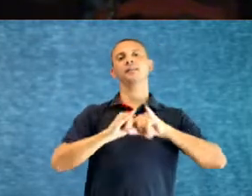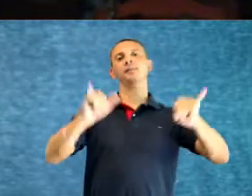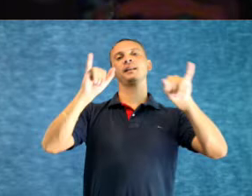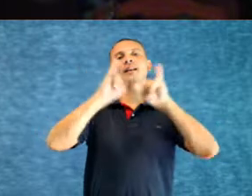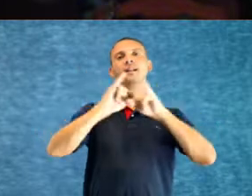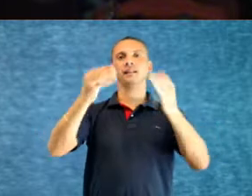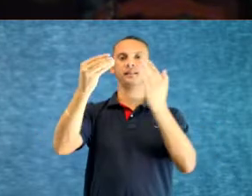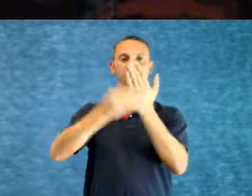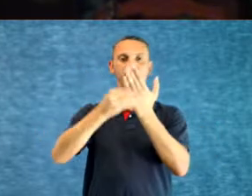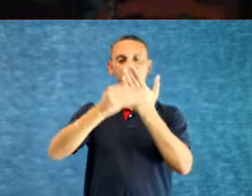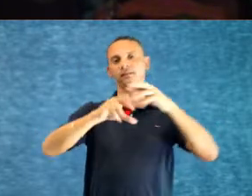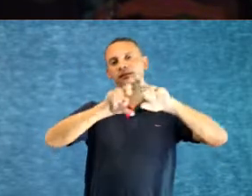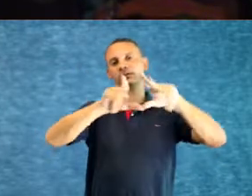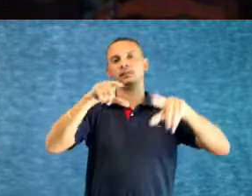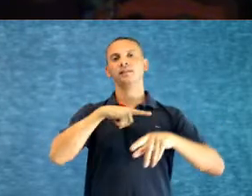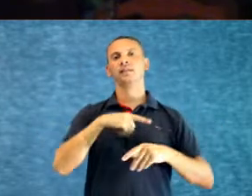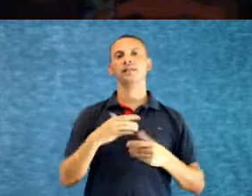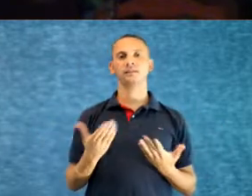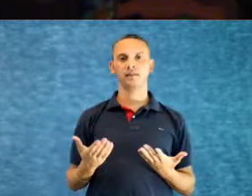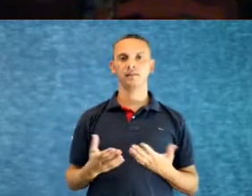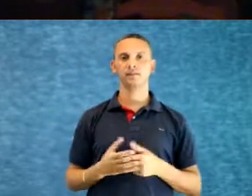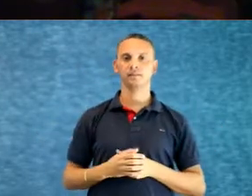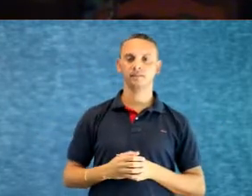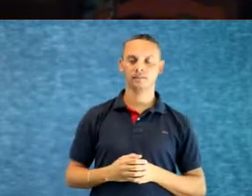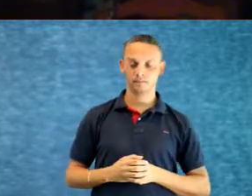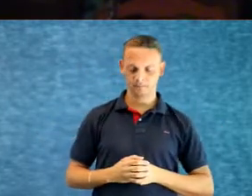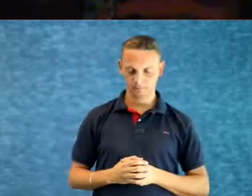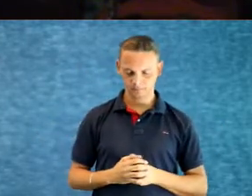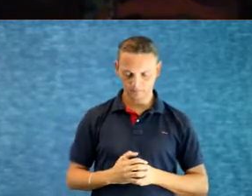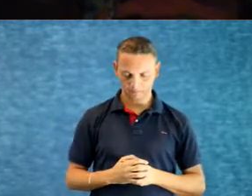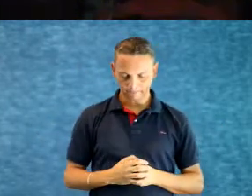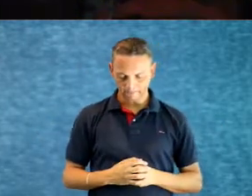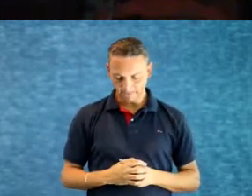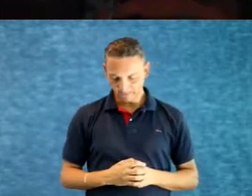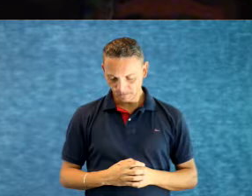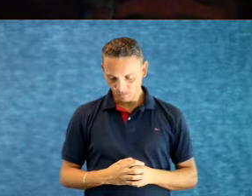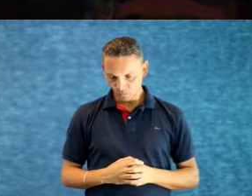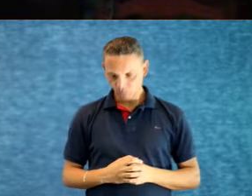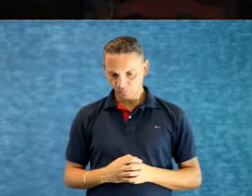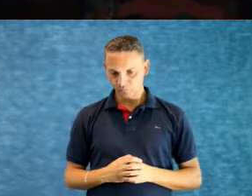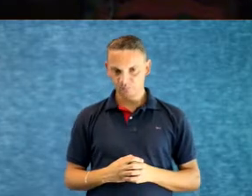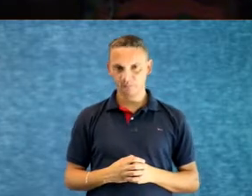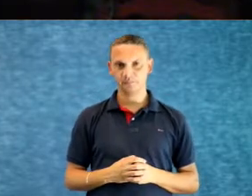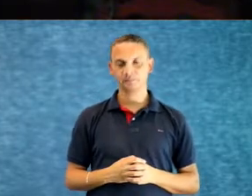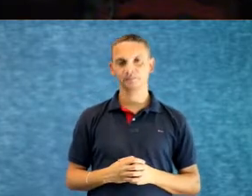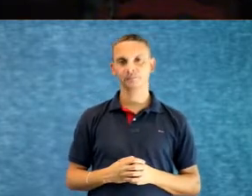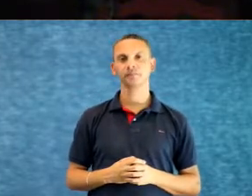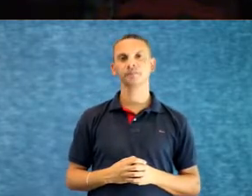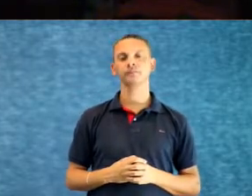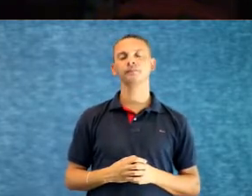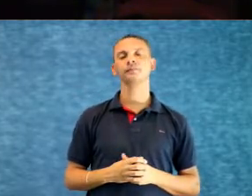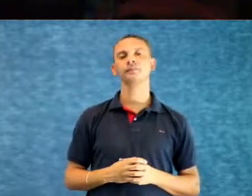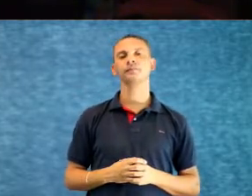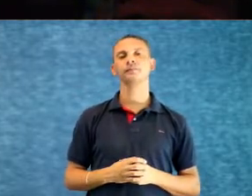sítio, depredar tudo, há notícias disso. Eles se mudam para o Pernambuco, moram em